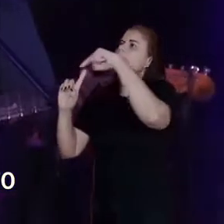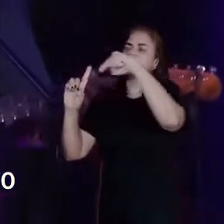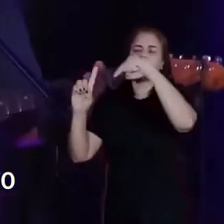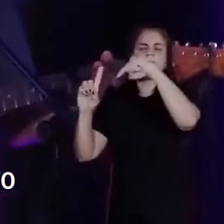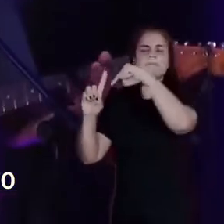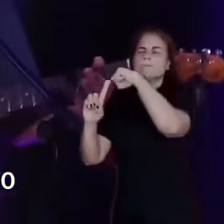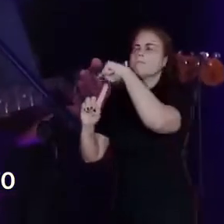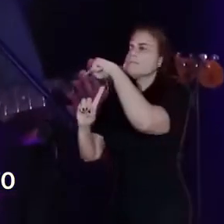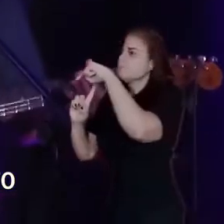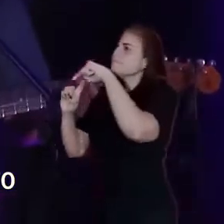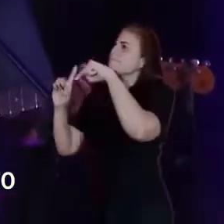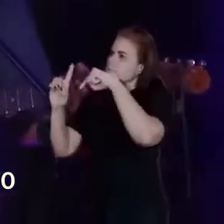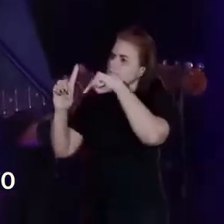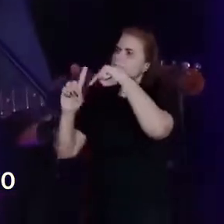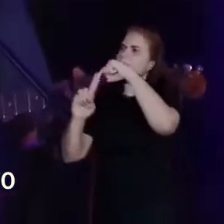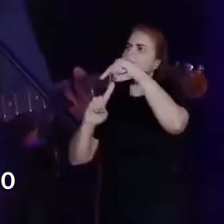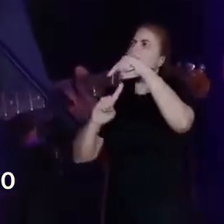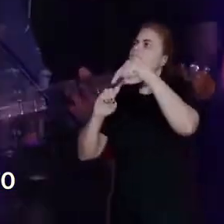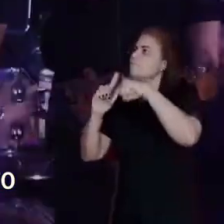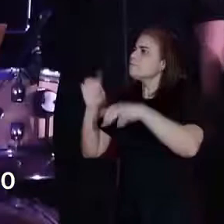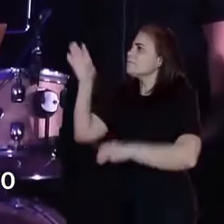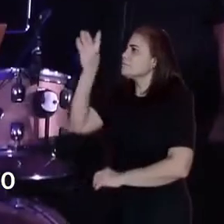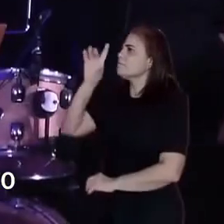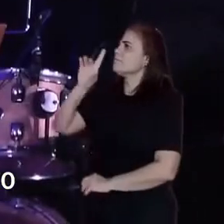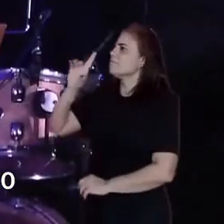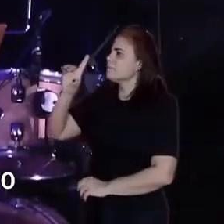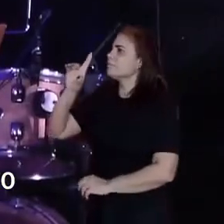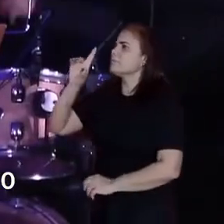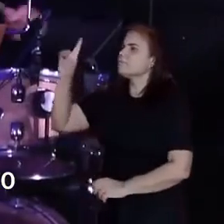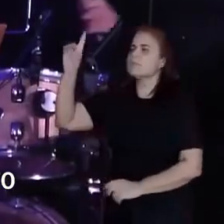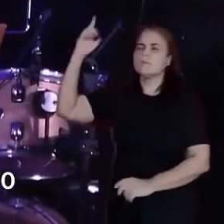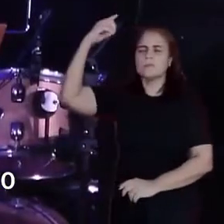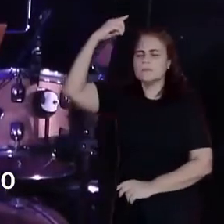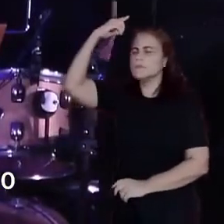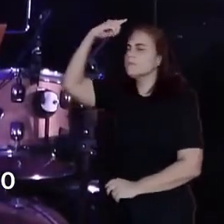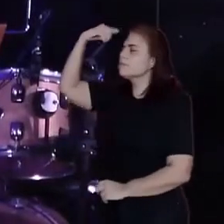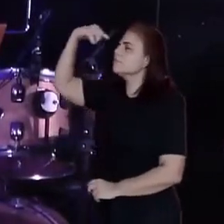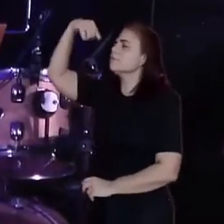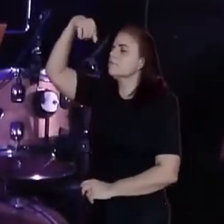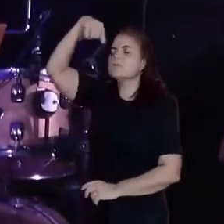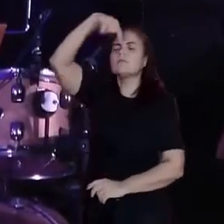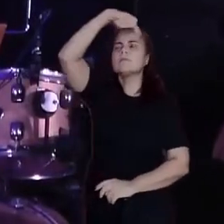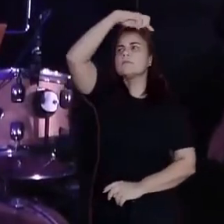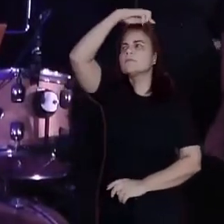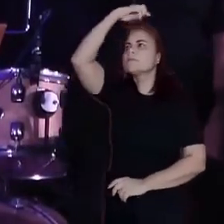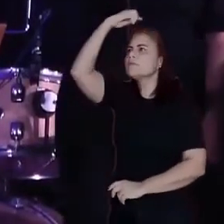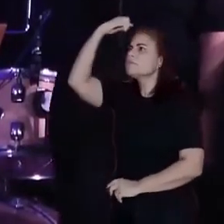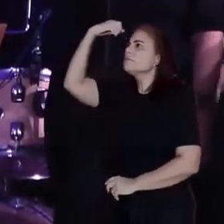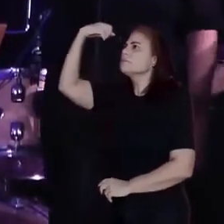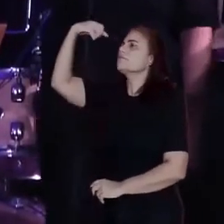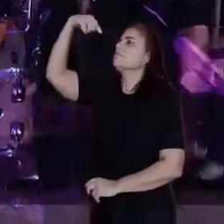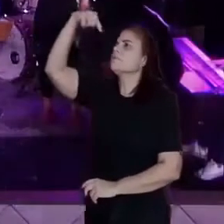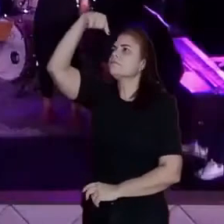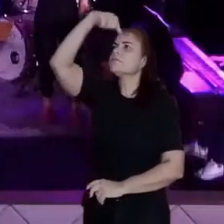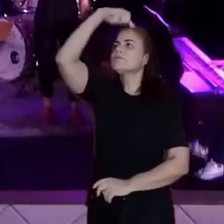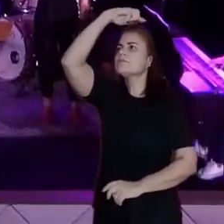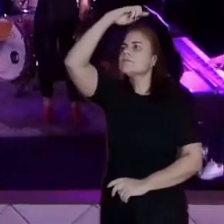pronto É só tu és santo